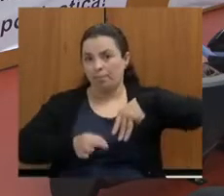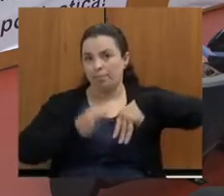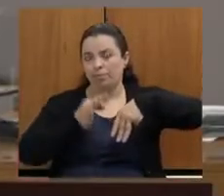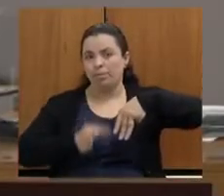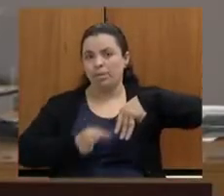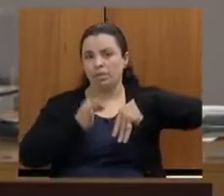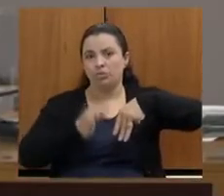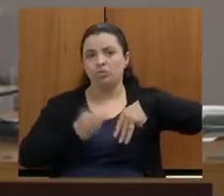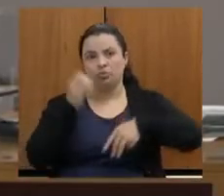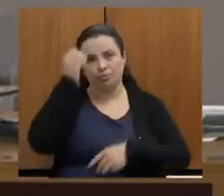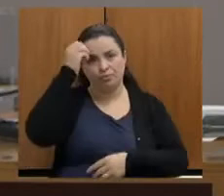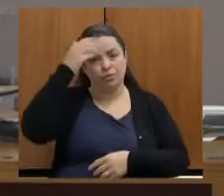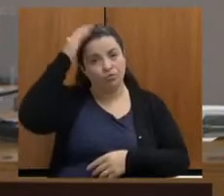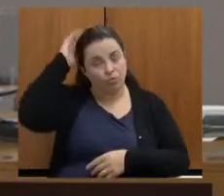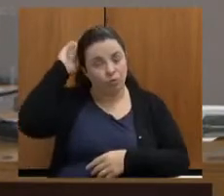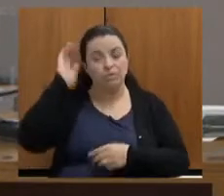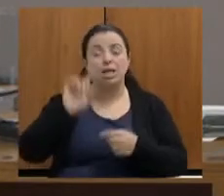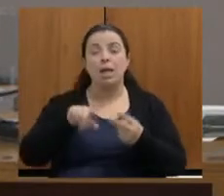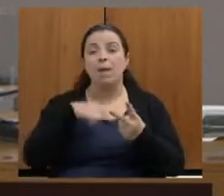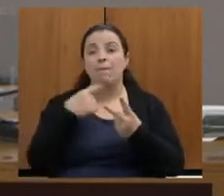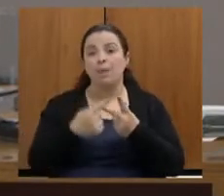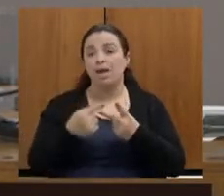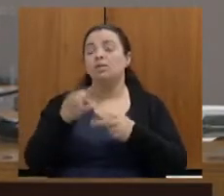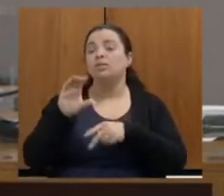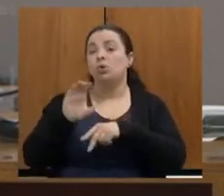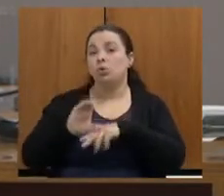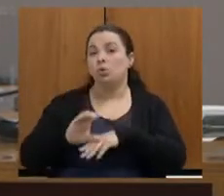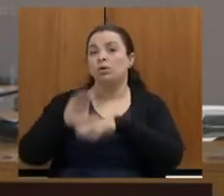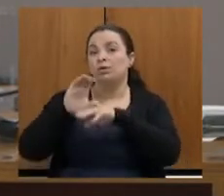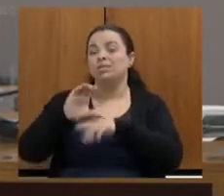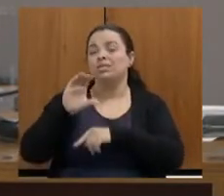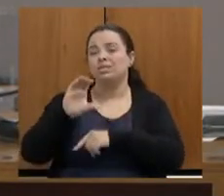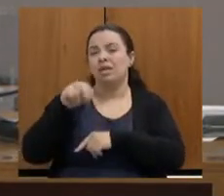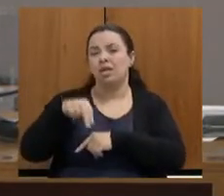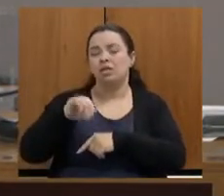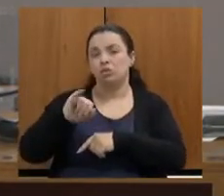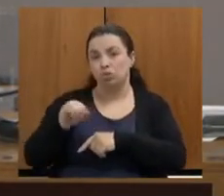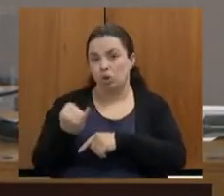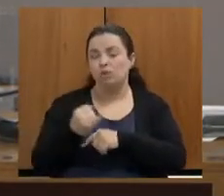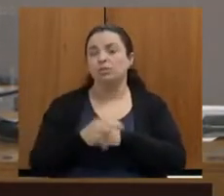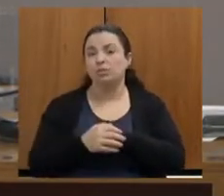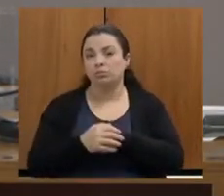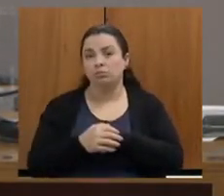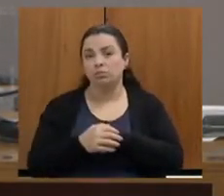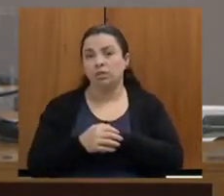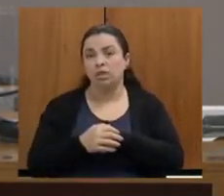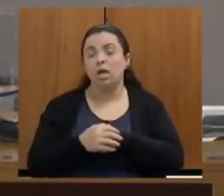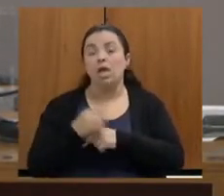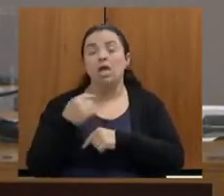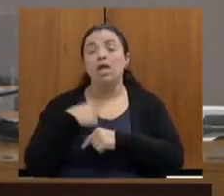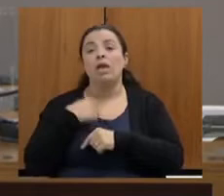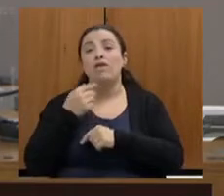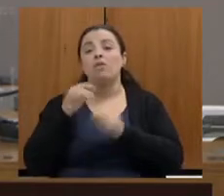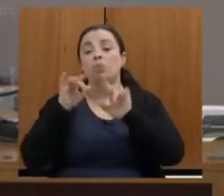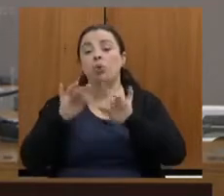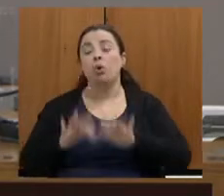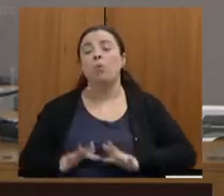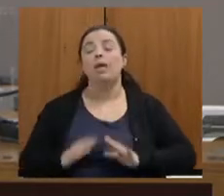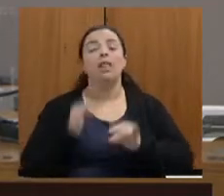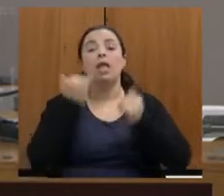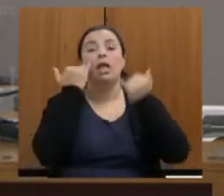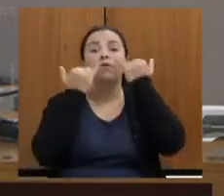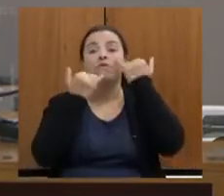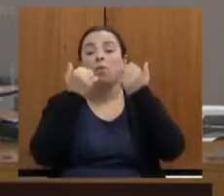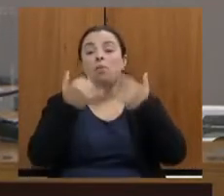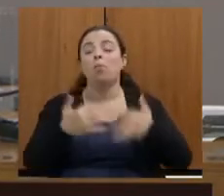de Justiça dizendo que nos posicionando contrariamente a assinatura de qualquer a cor e antes